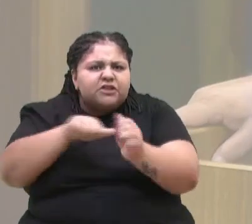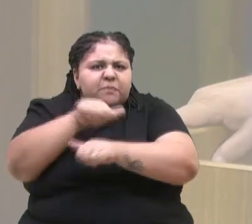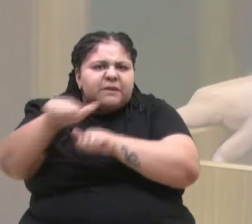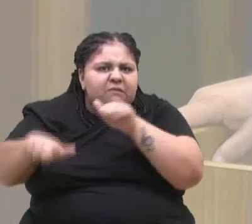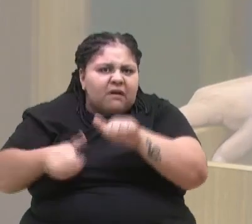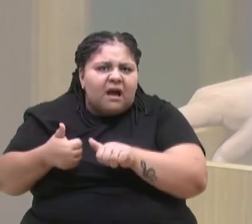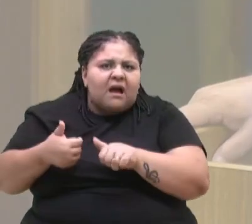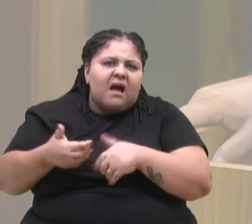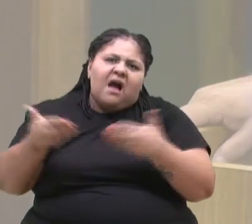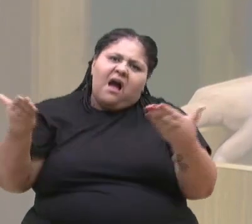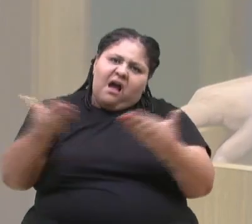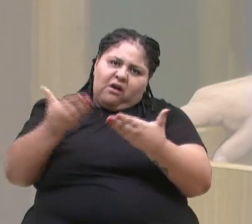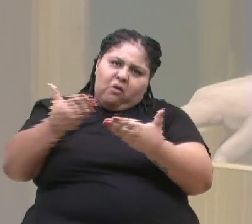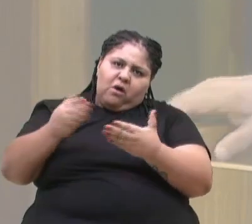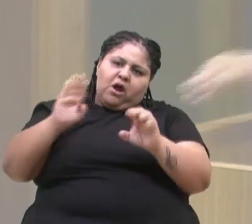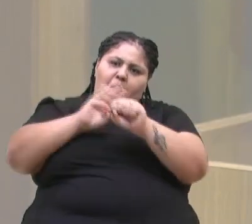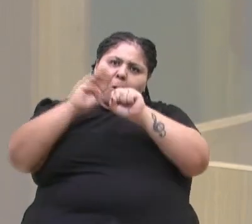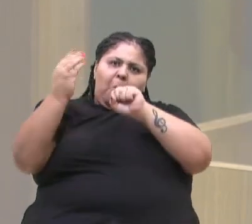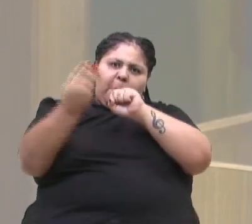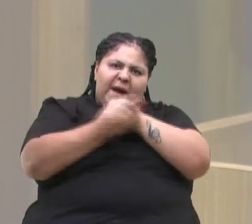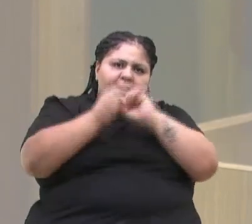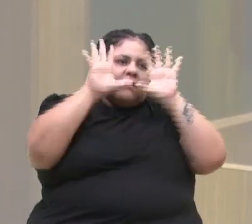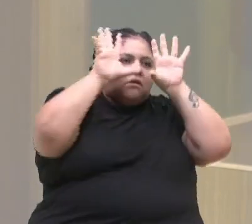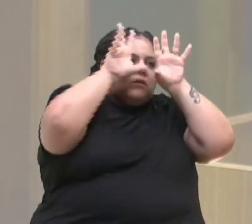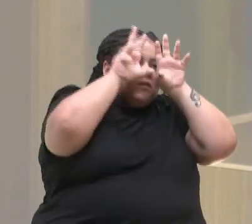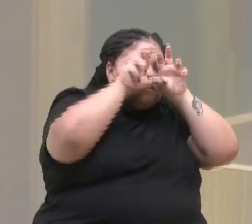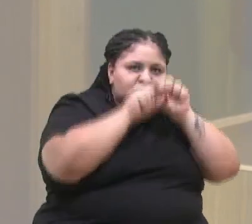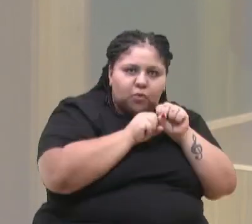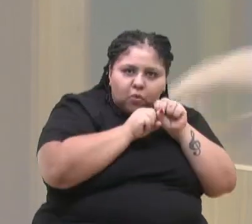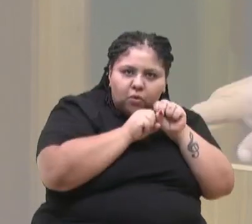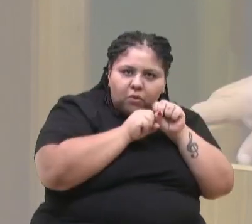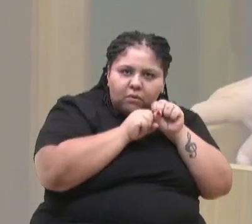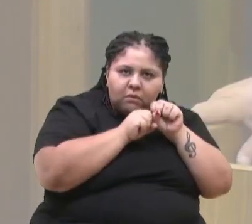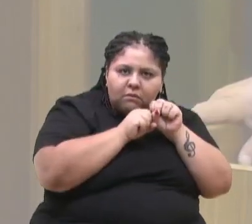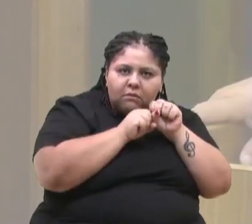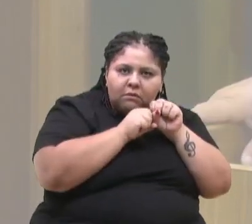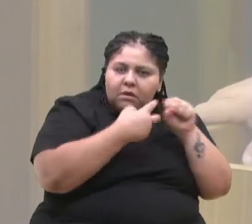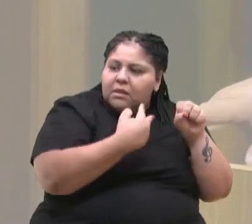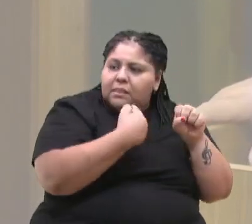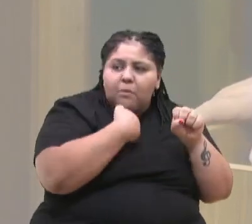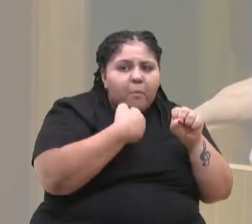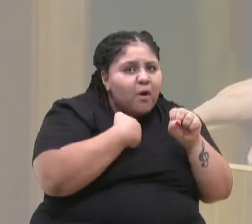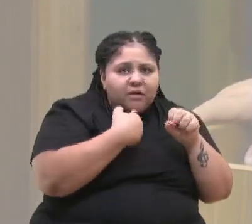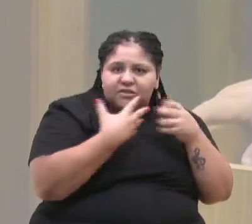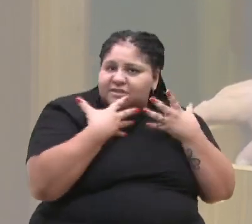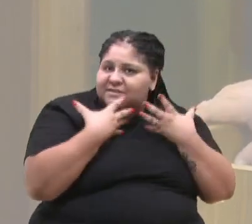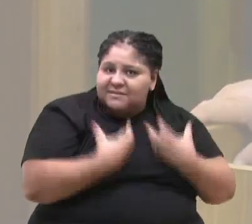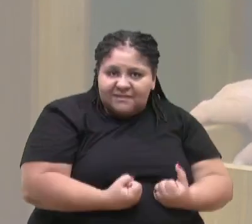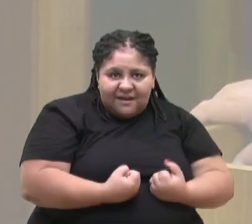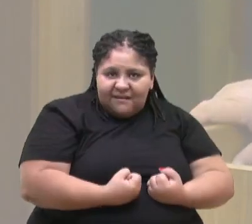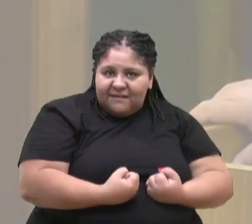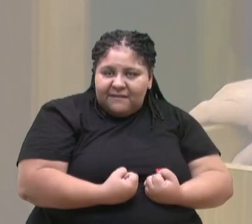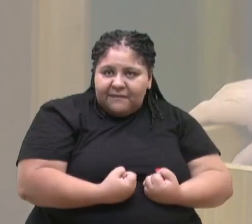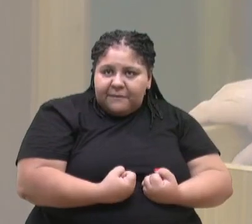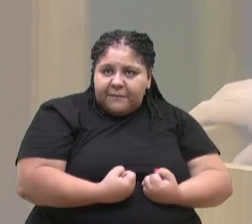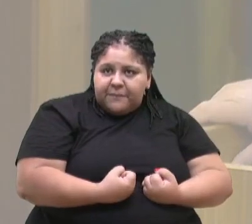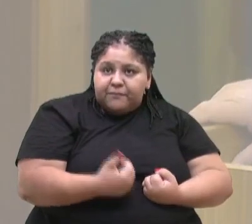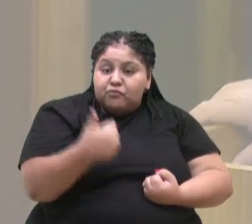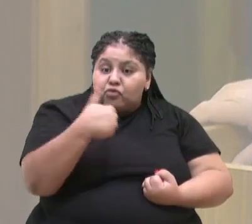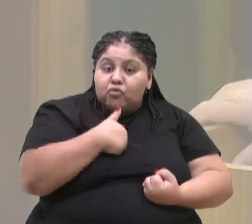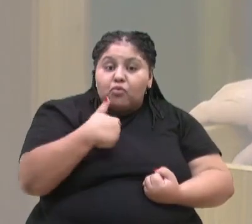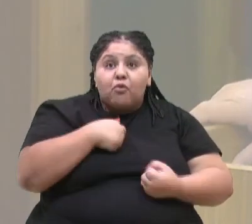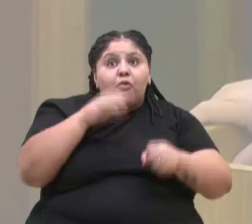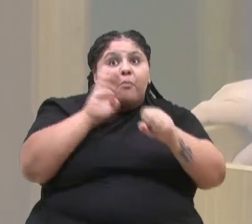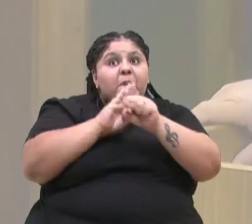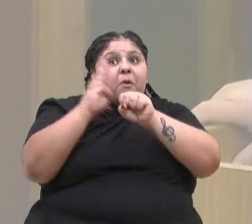eu posso dizer que eu, de cabeça, aqui eu lembro talvez umas 40, 50 lá no meu bairro.